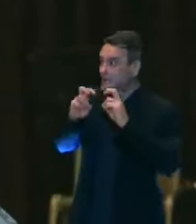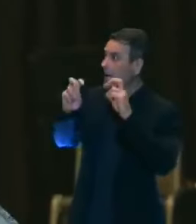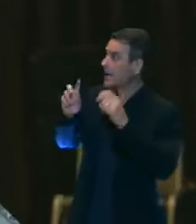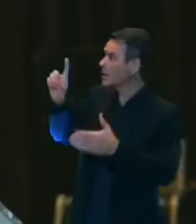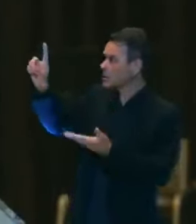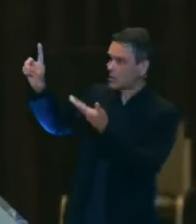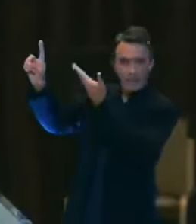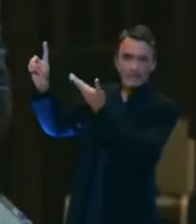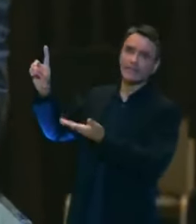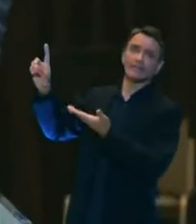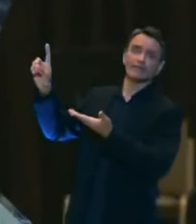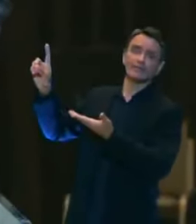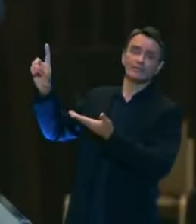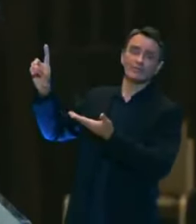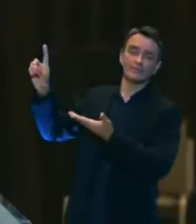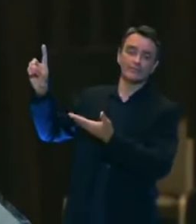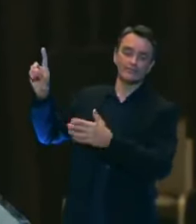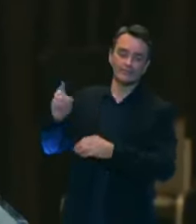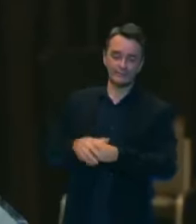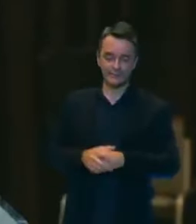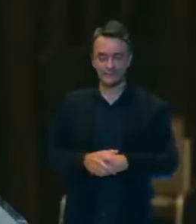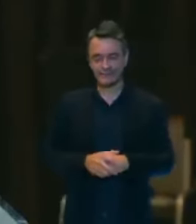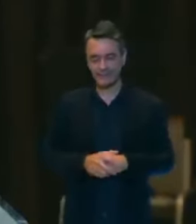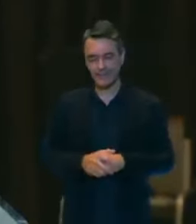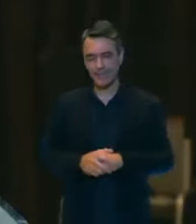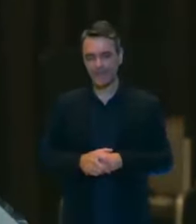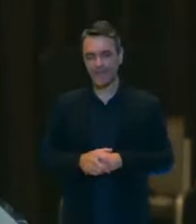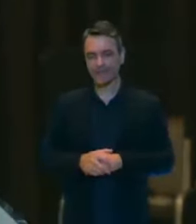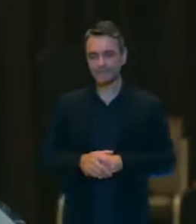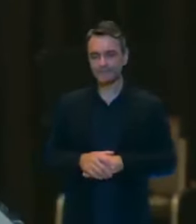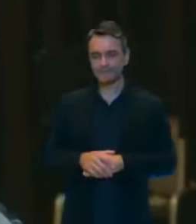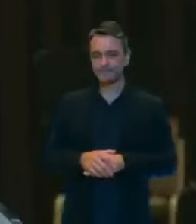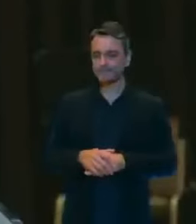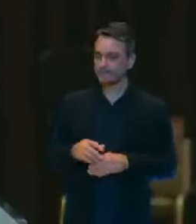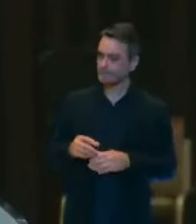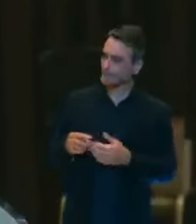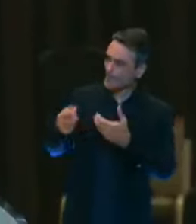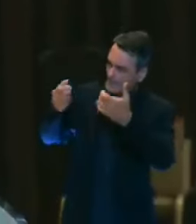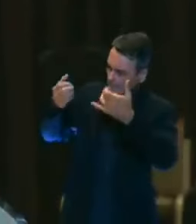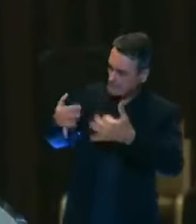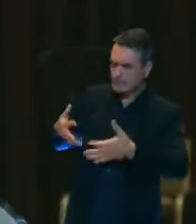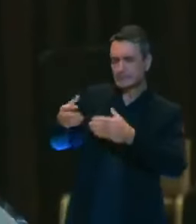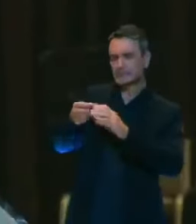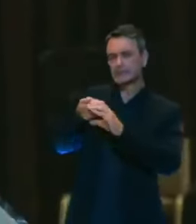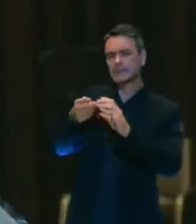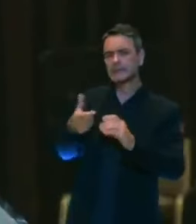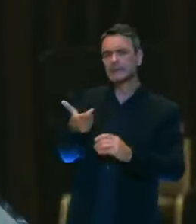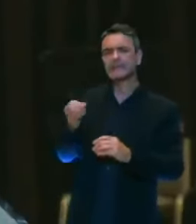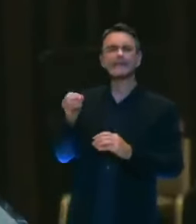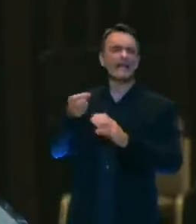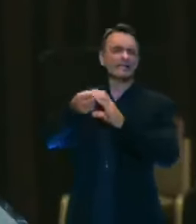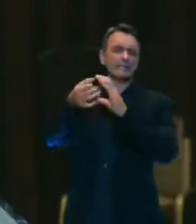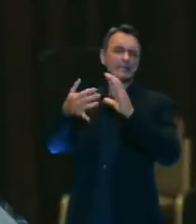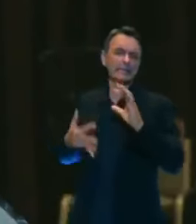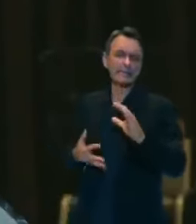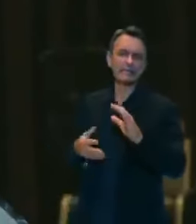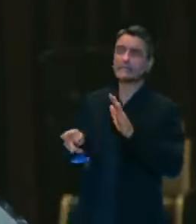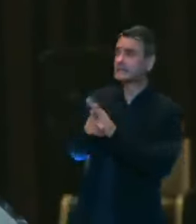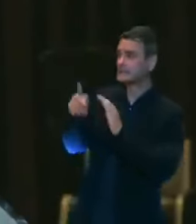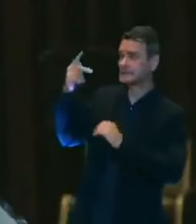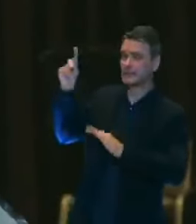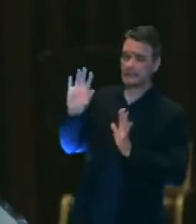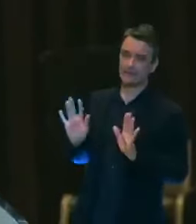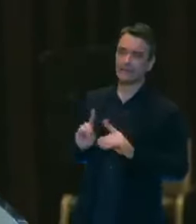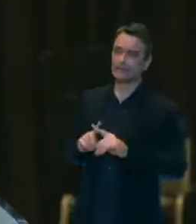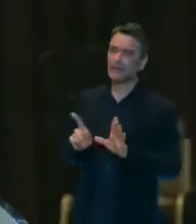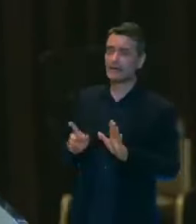Deus. E Ele começa a descrever Deus. Ele fala de 10 características de Deus aqui. Eu não vou conseguir falar todas